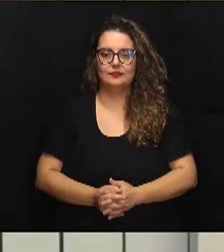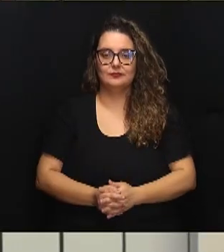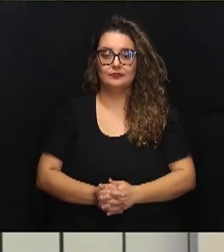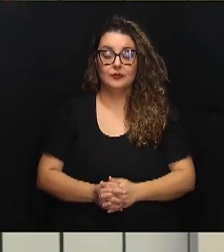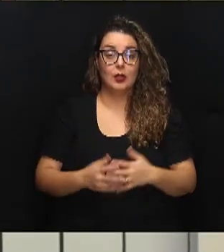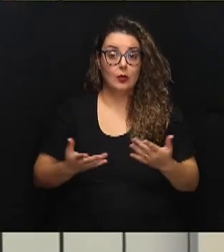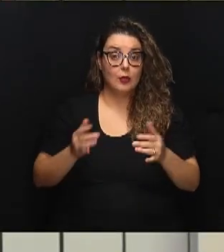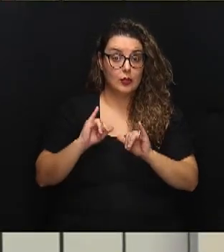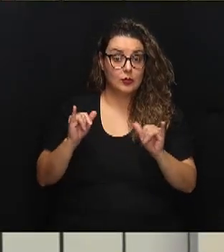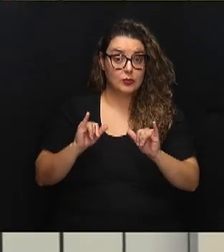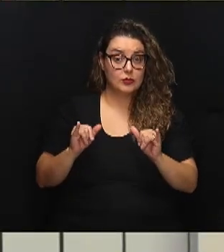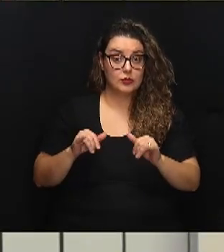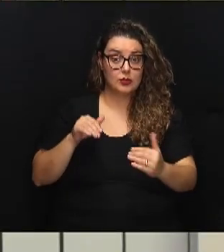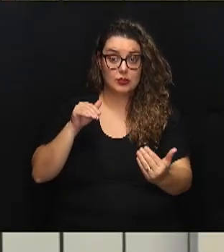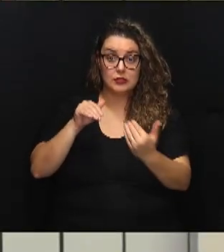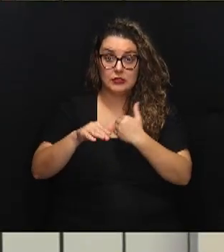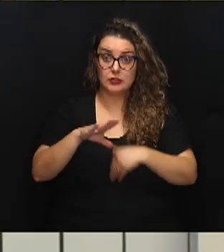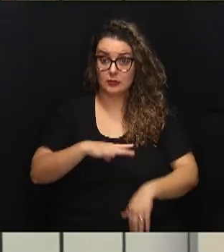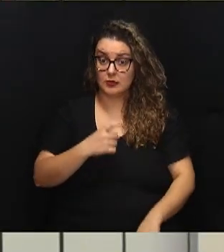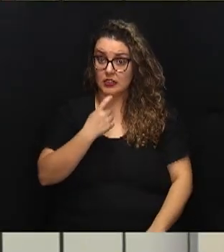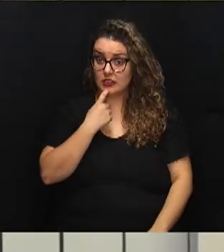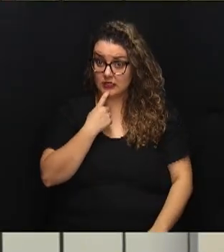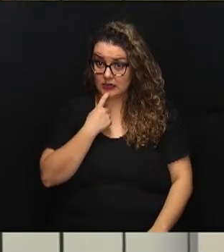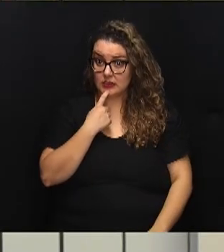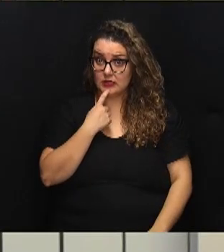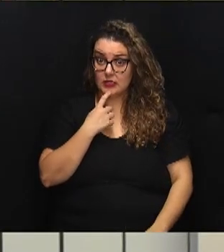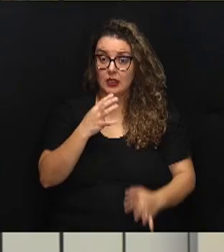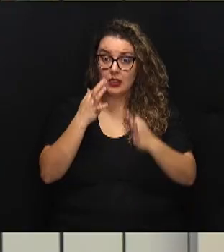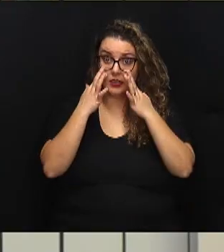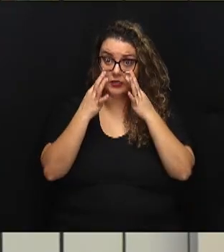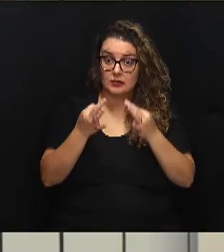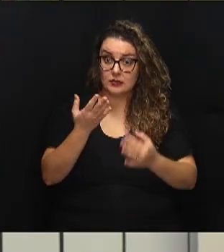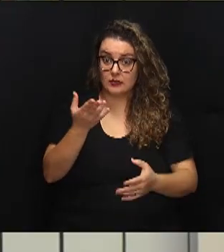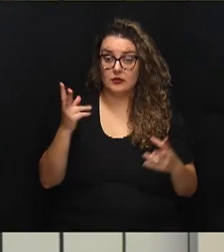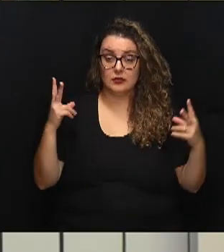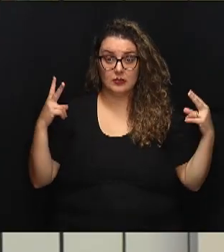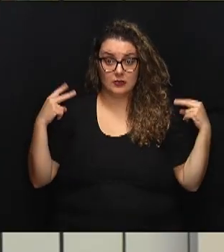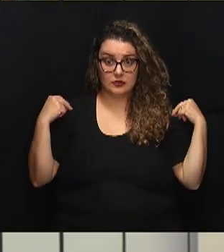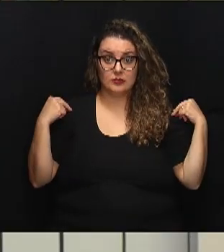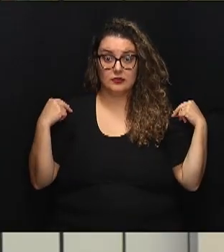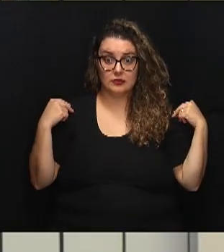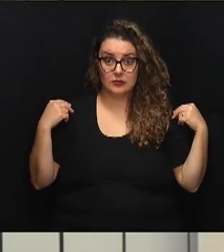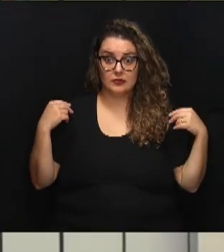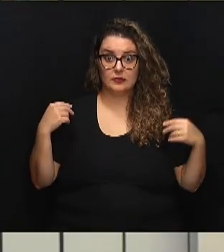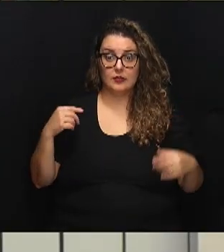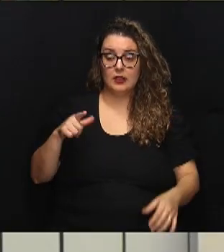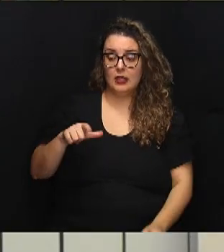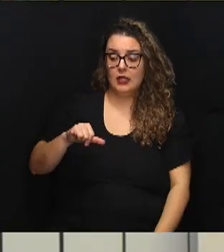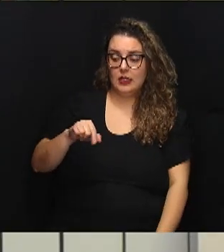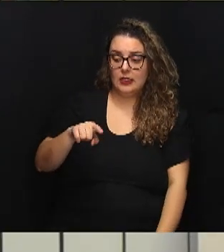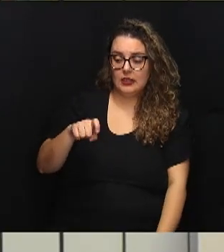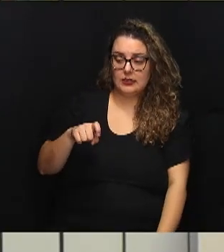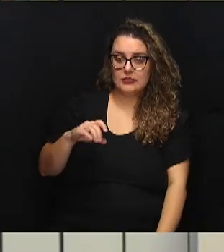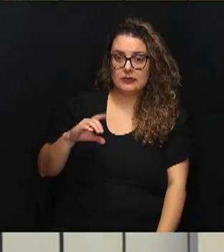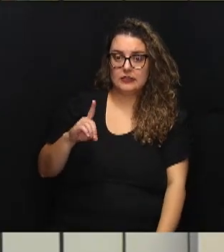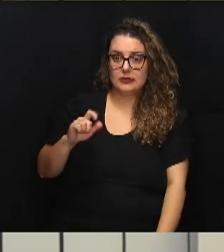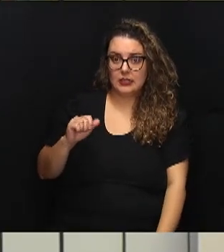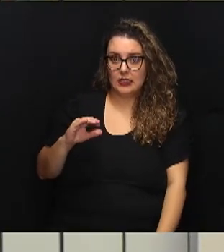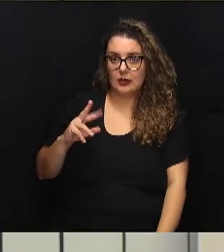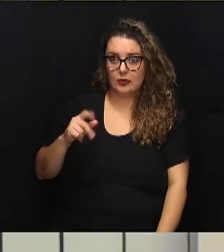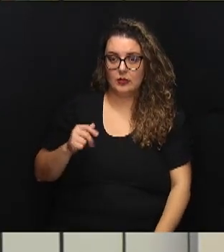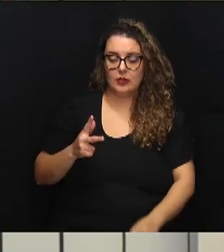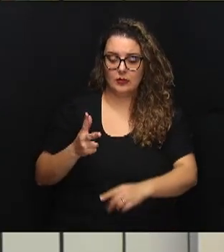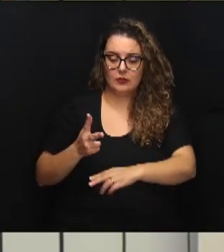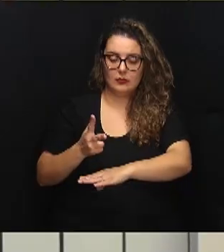Bom, notícias sobre o trânsito da cidade de Campinas, hein? Atenção, você motorista, trecho da Lix da Cunha está